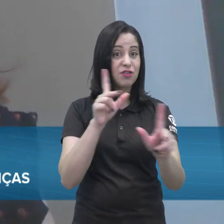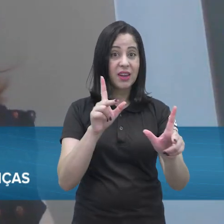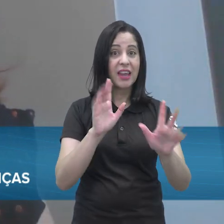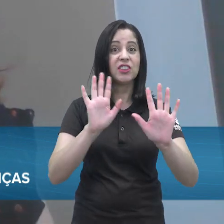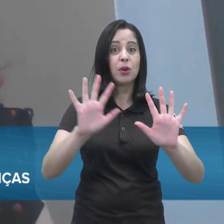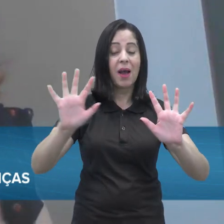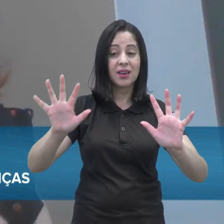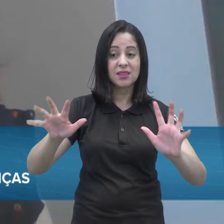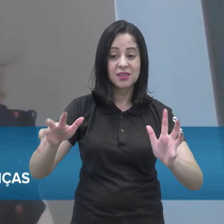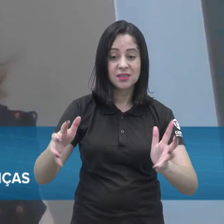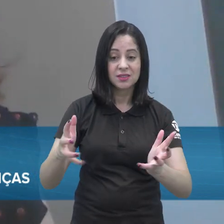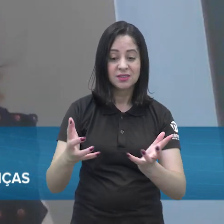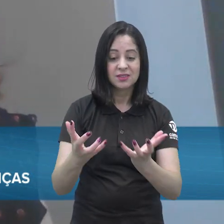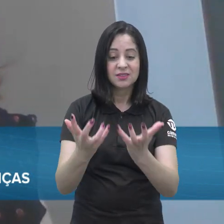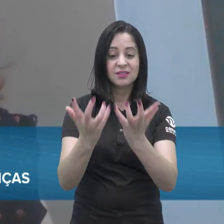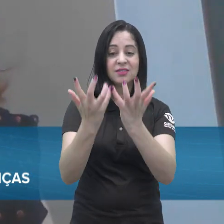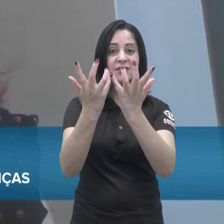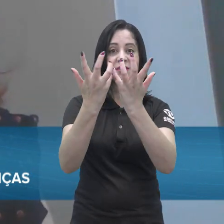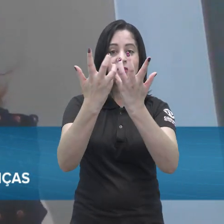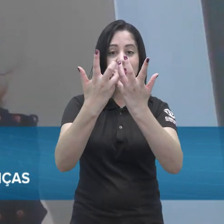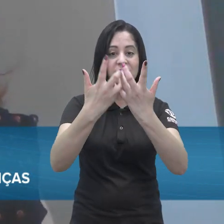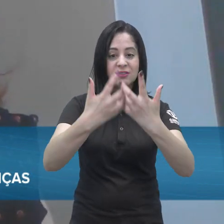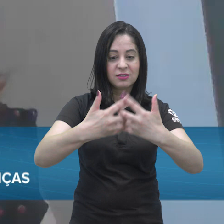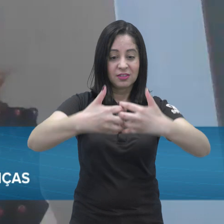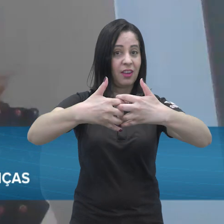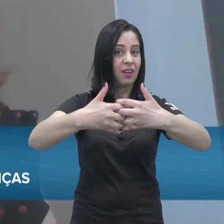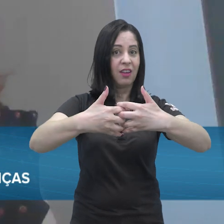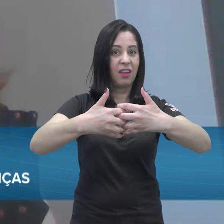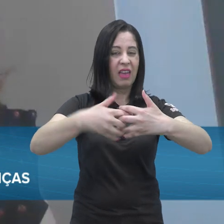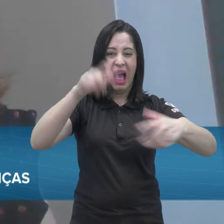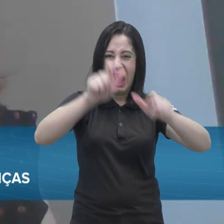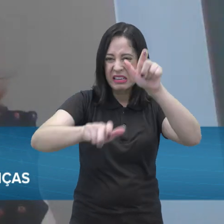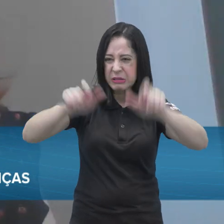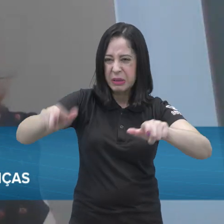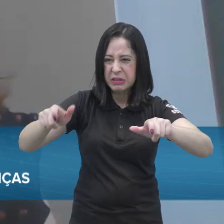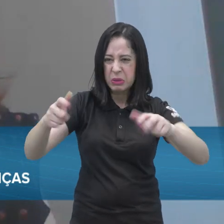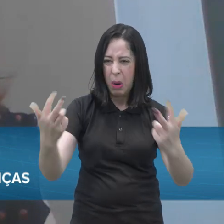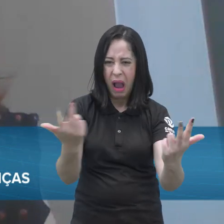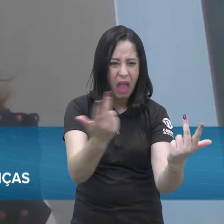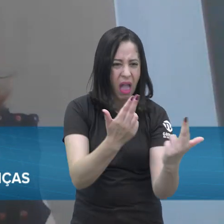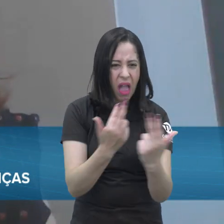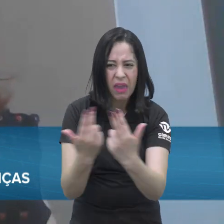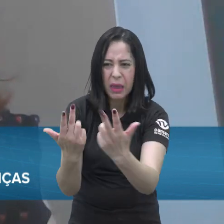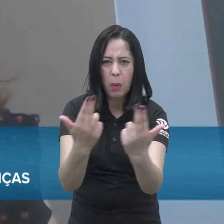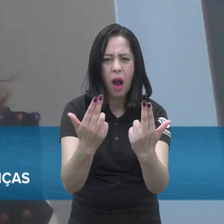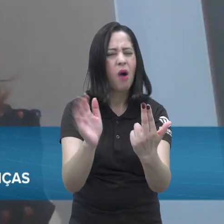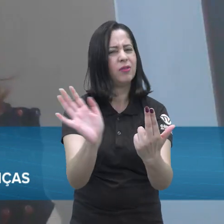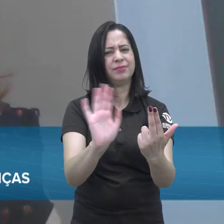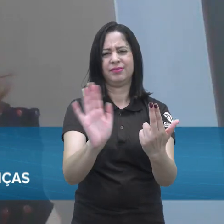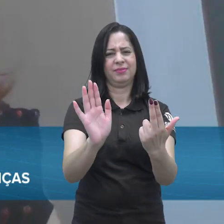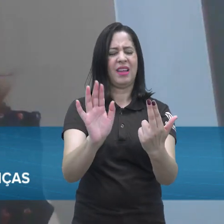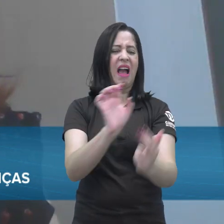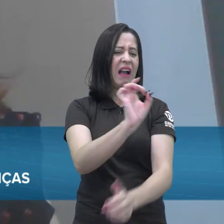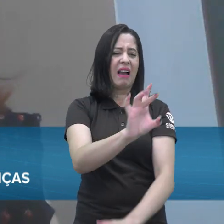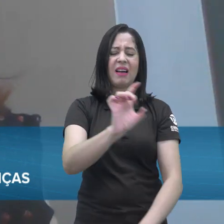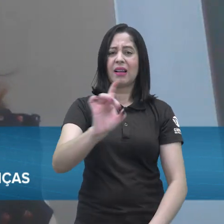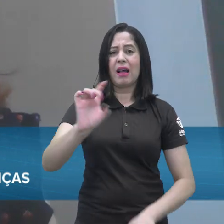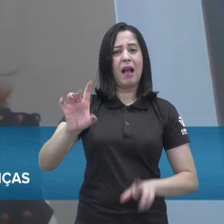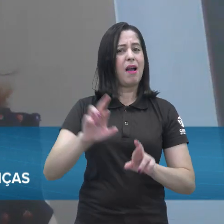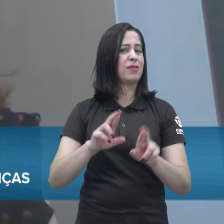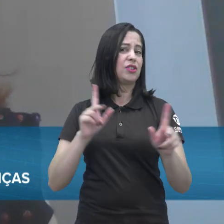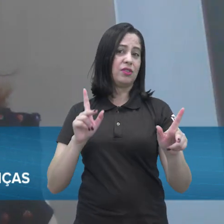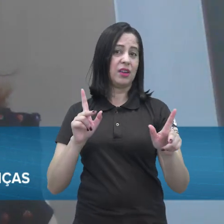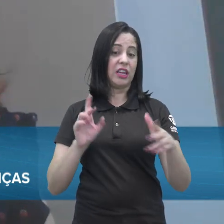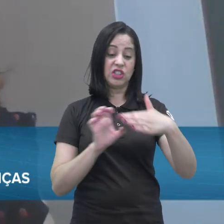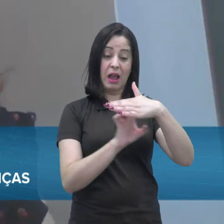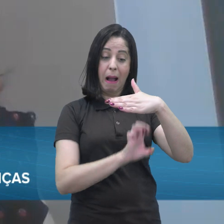quebra-cabeça, e num quebra-cabeça a gente não tem peças iguais, a gente precisa de peças diferentes para ele funcionar, e a empresa não é diferente,